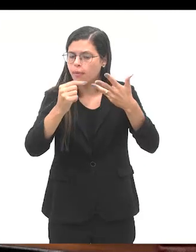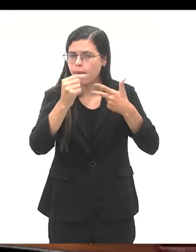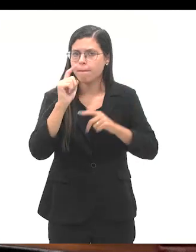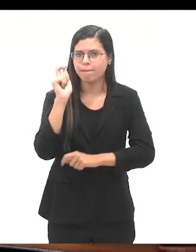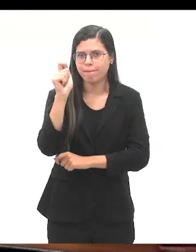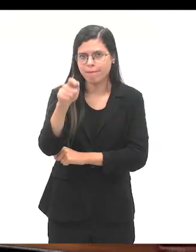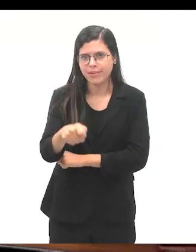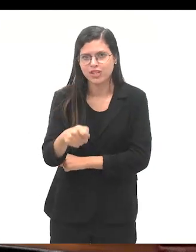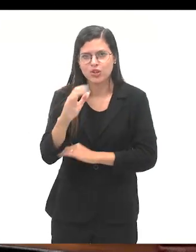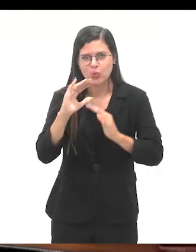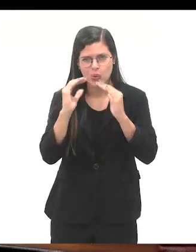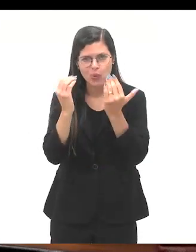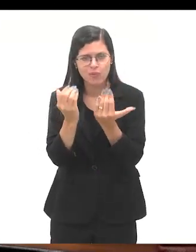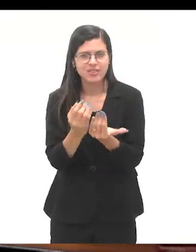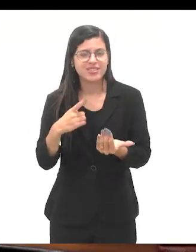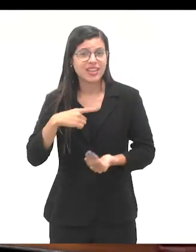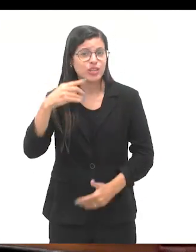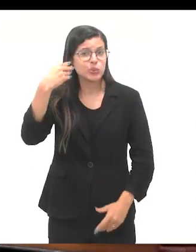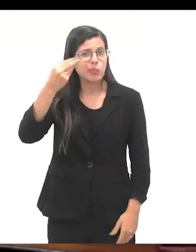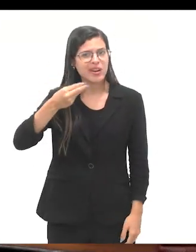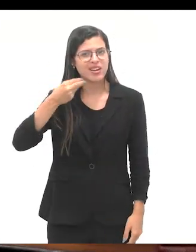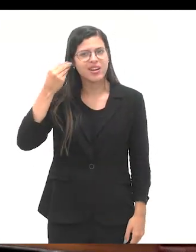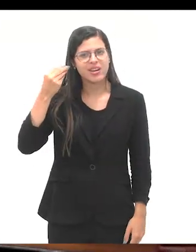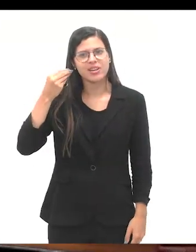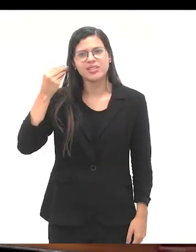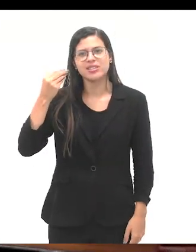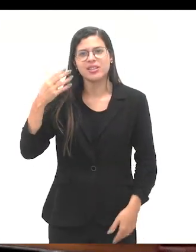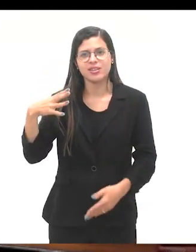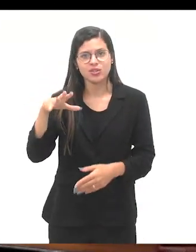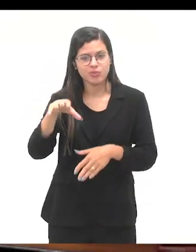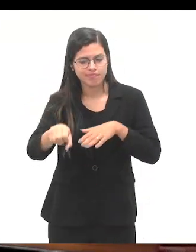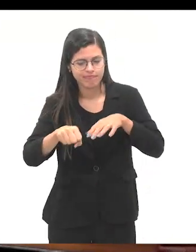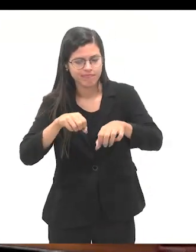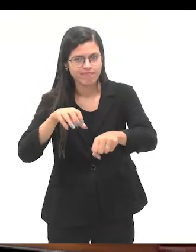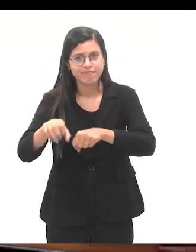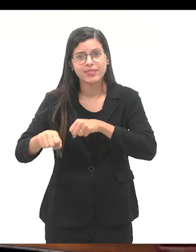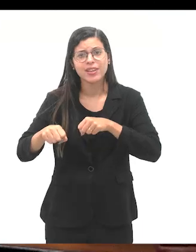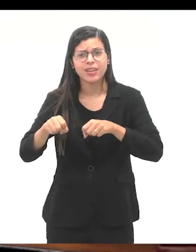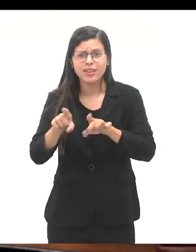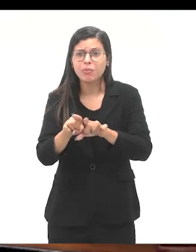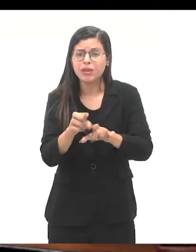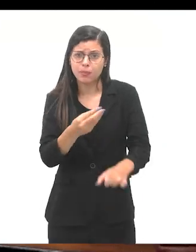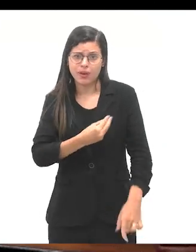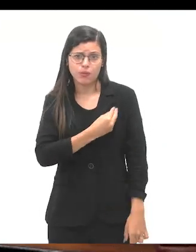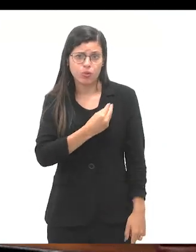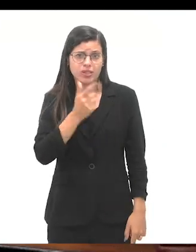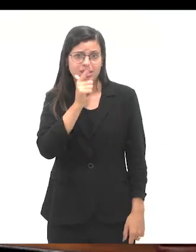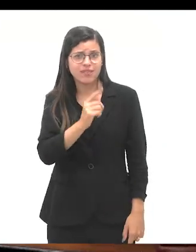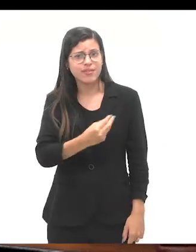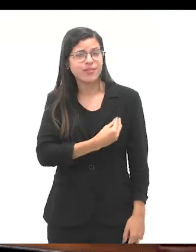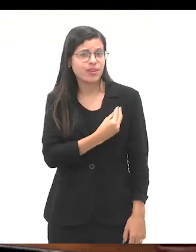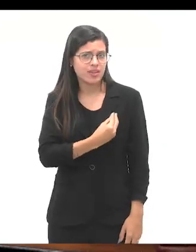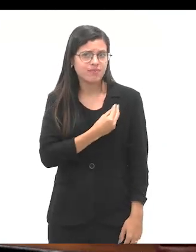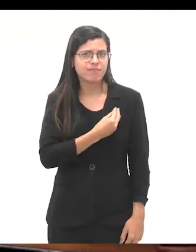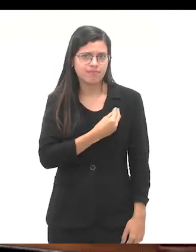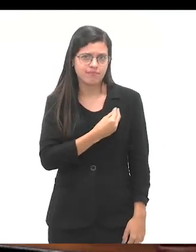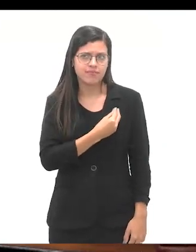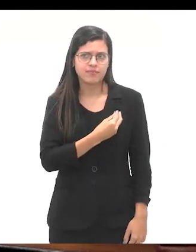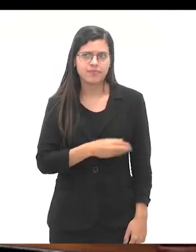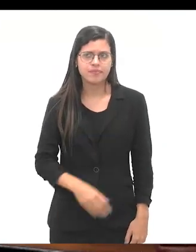artesanal ainda tem como experiência de captura e de sobrevivência, porque